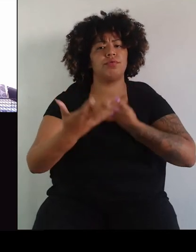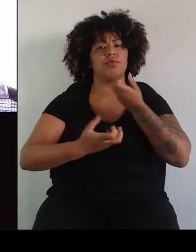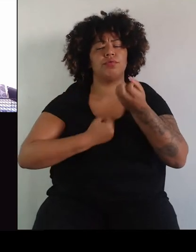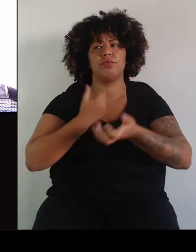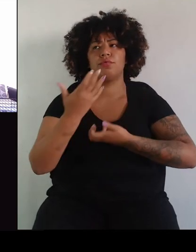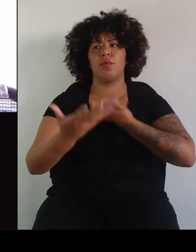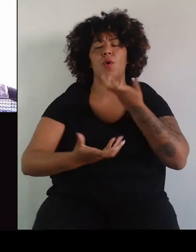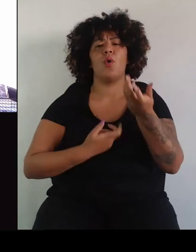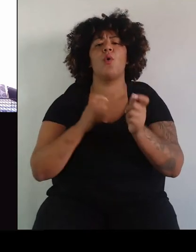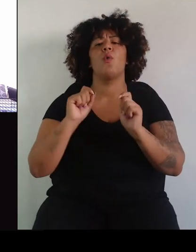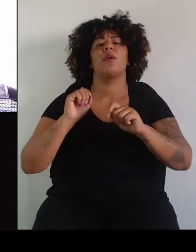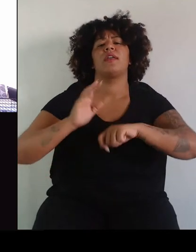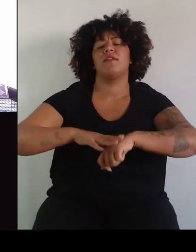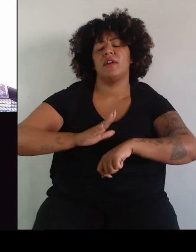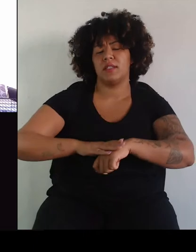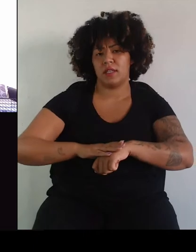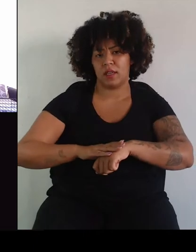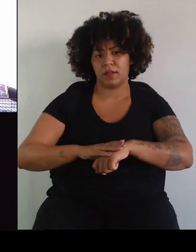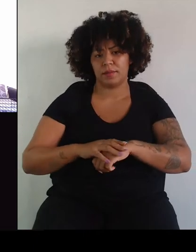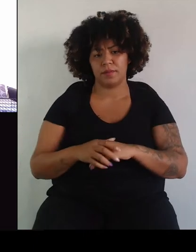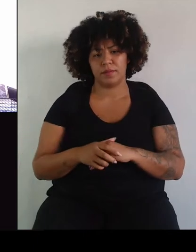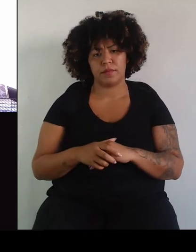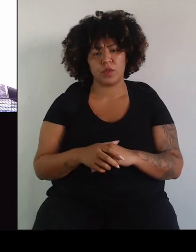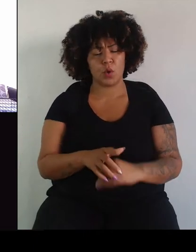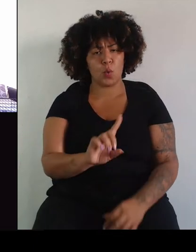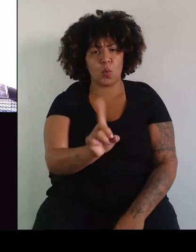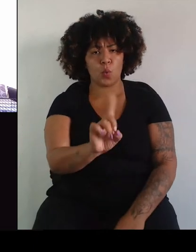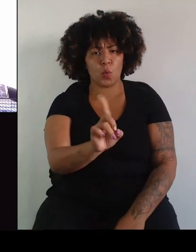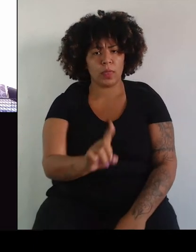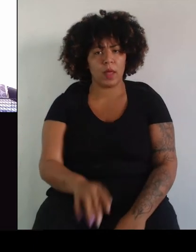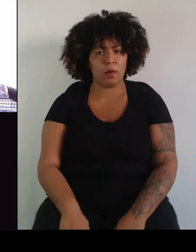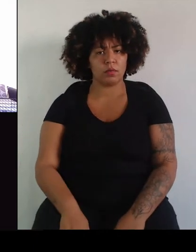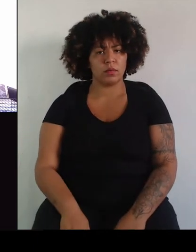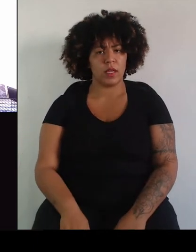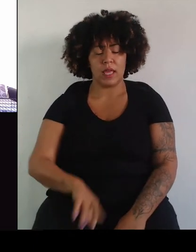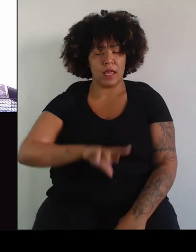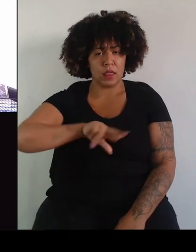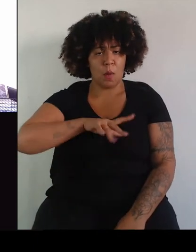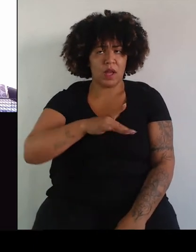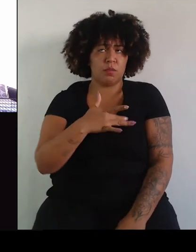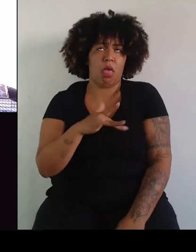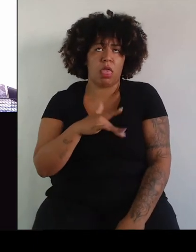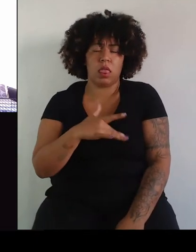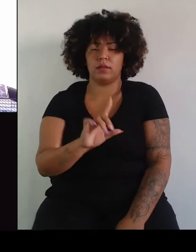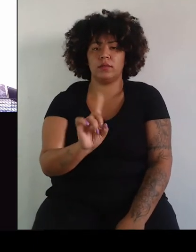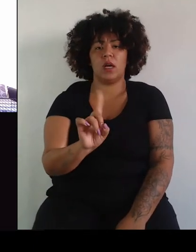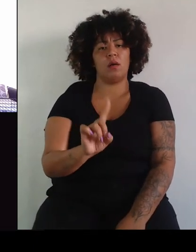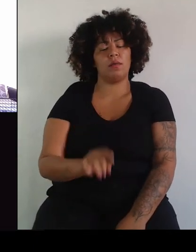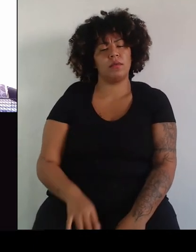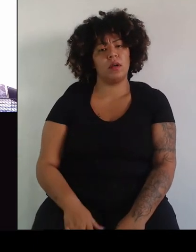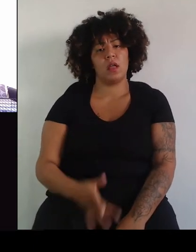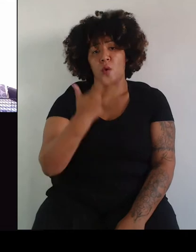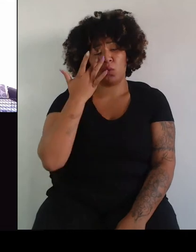faz dele portanto um não uma não vítima né Não sei se eu estou errado eu não conheço tanto